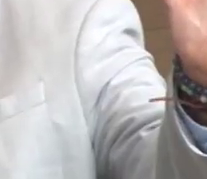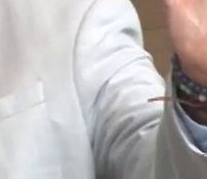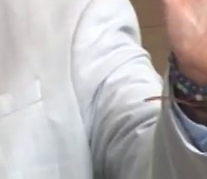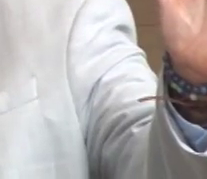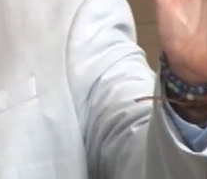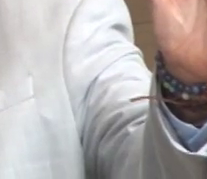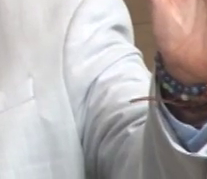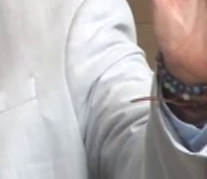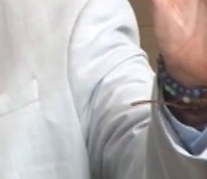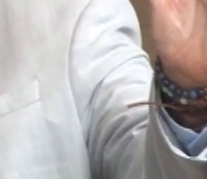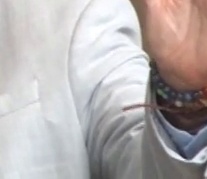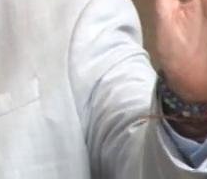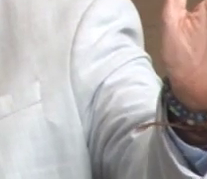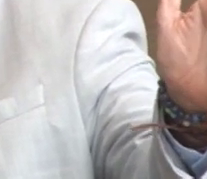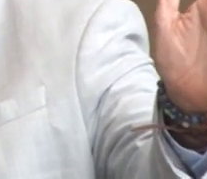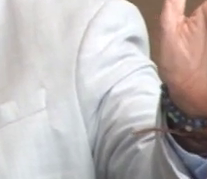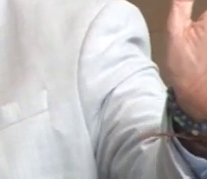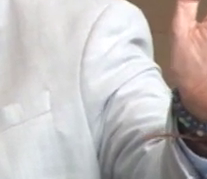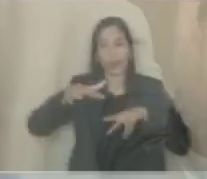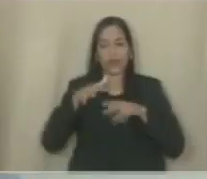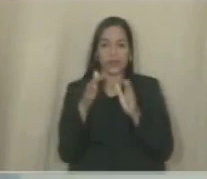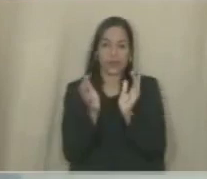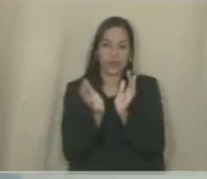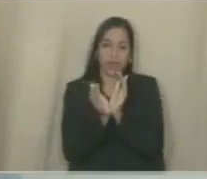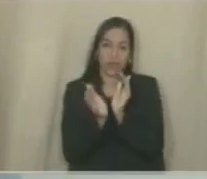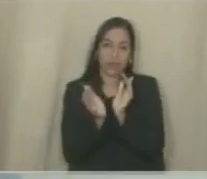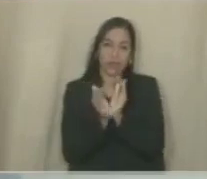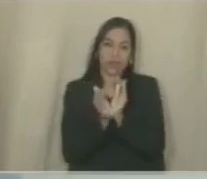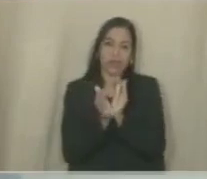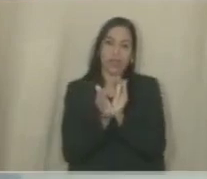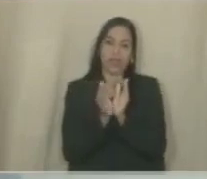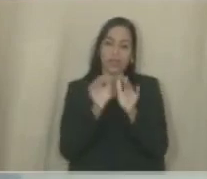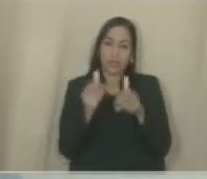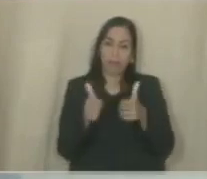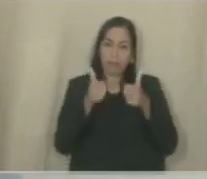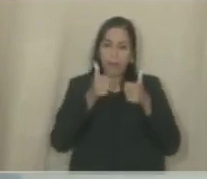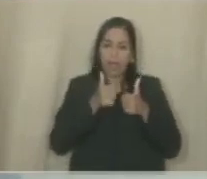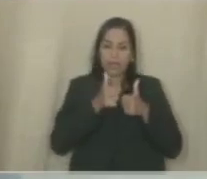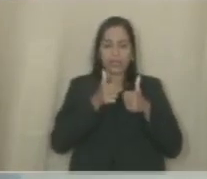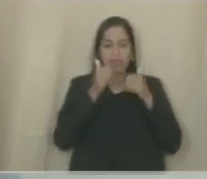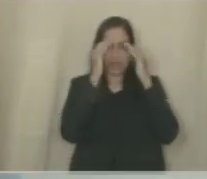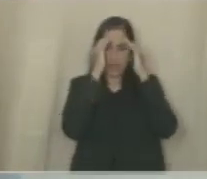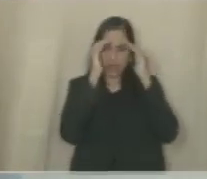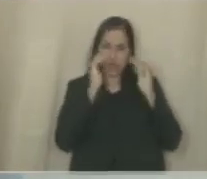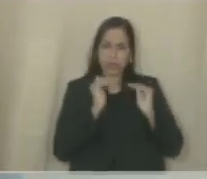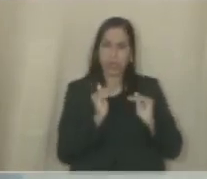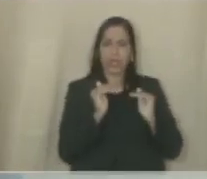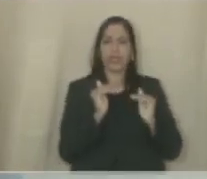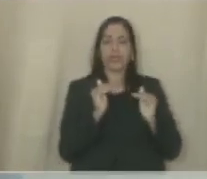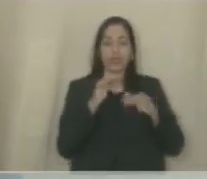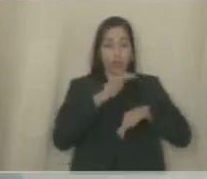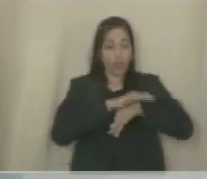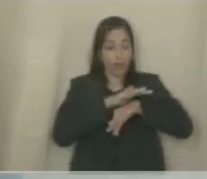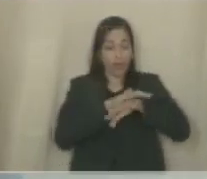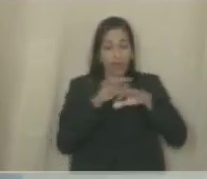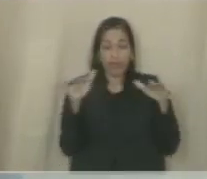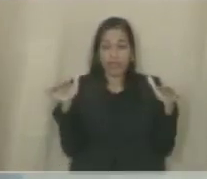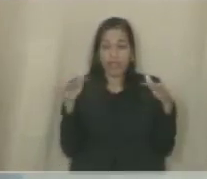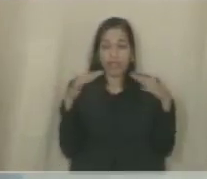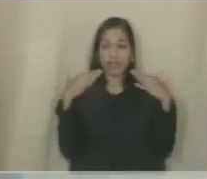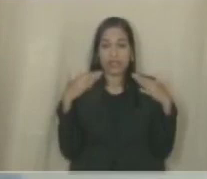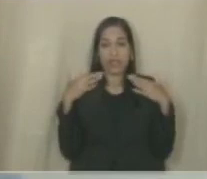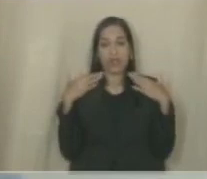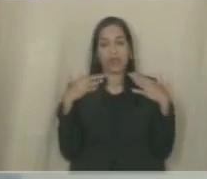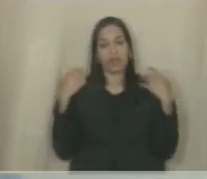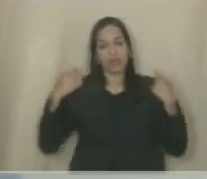temas de pronunciamento do vereador Osmar Ricardo. Aquela comunidade merece respeito, merece uma atenção,